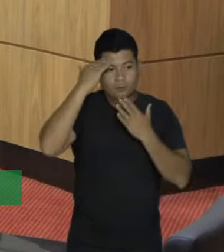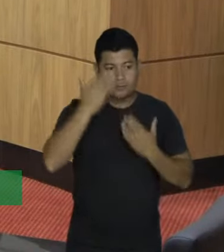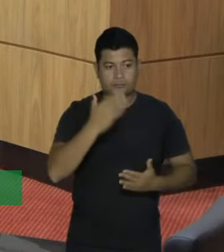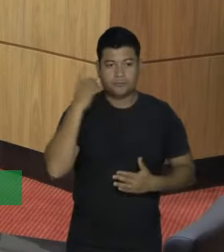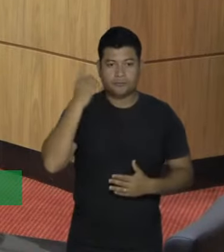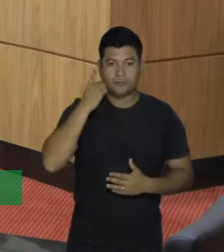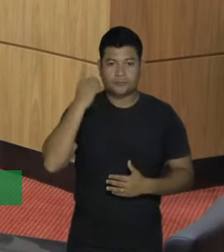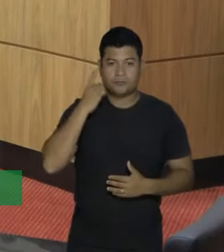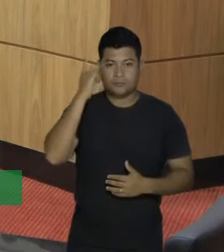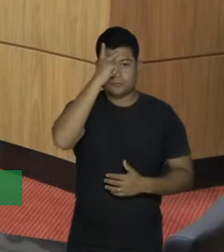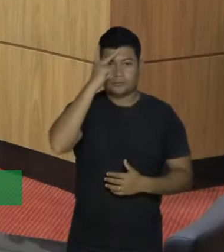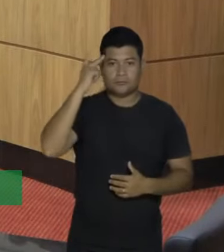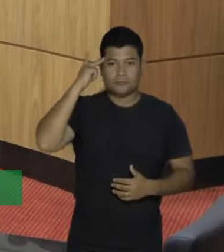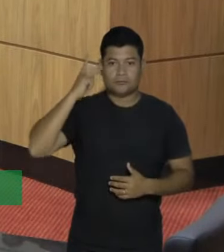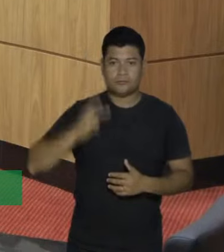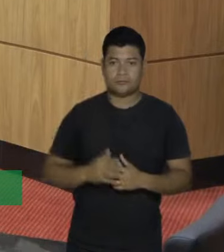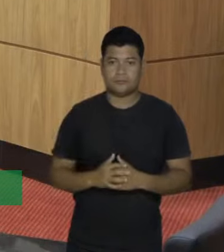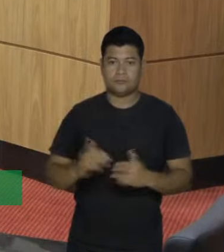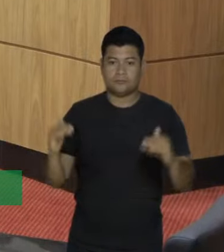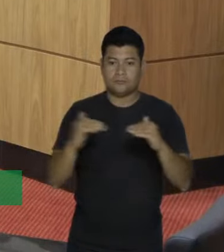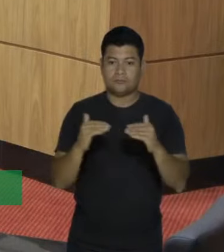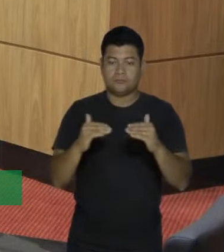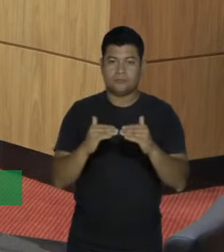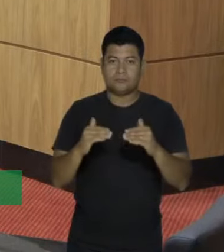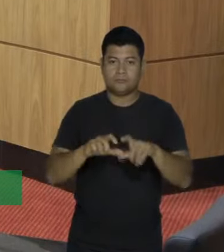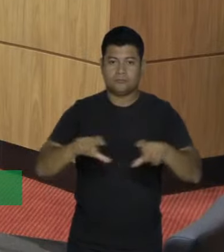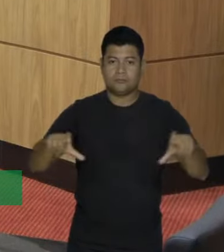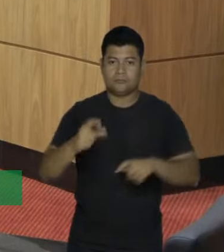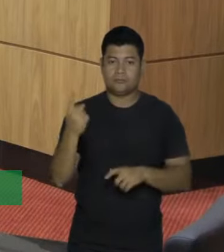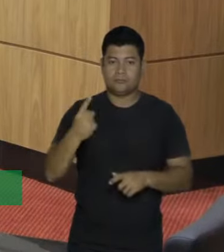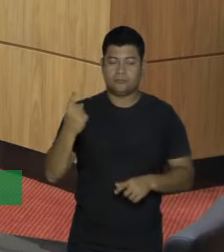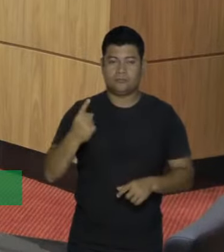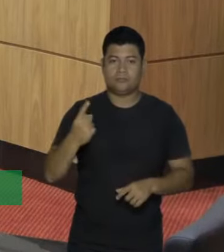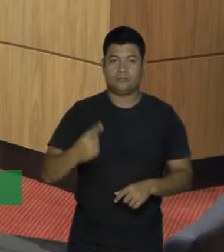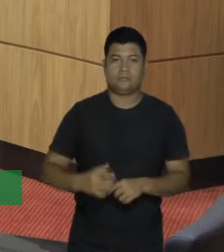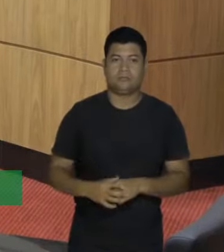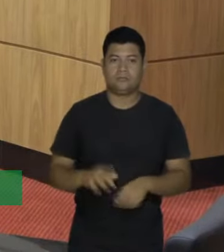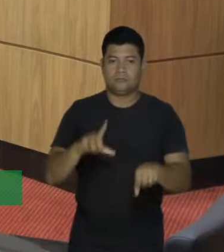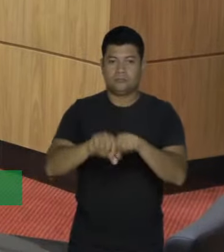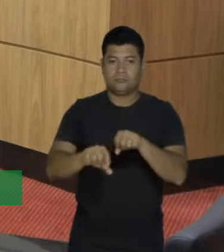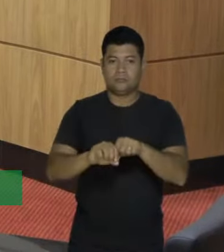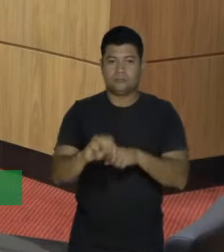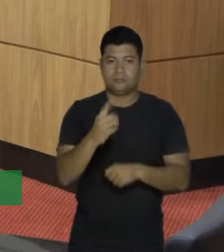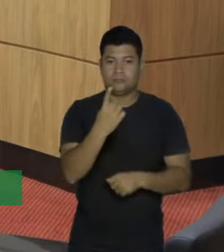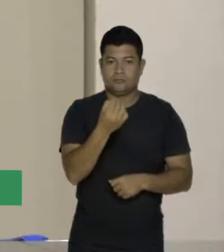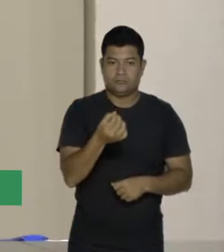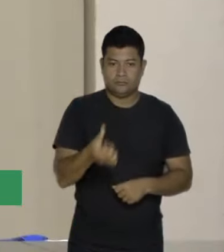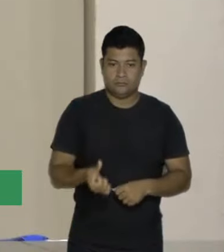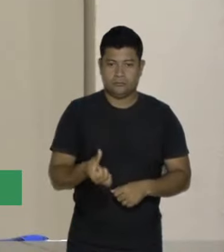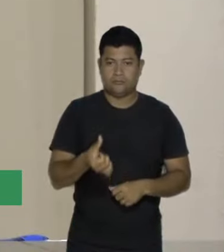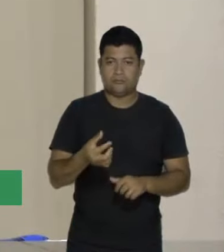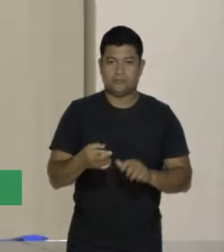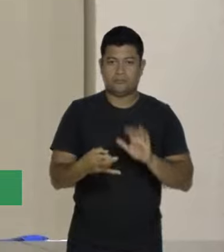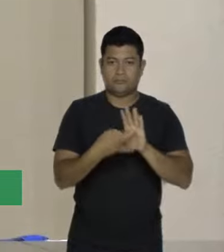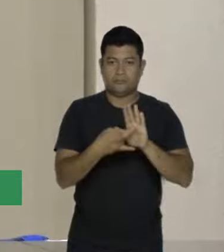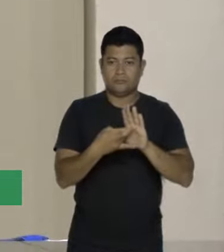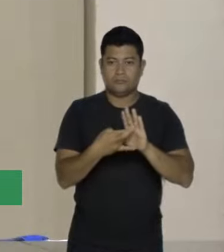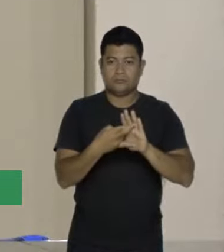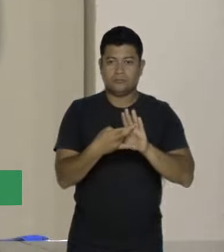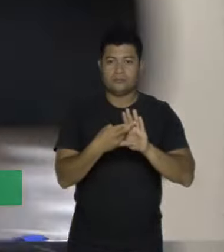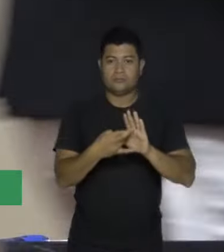deputada Paulinha. Em consonância com o parágrafo 1º do artigo 106 do Regimento